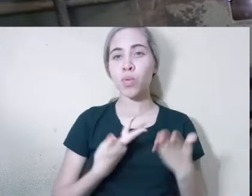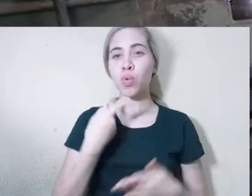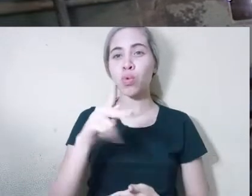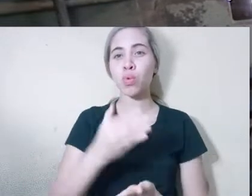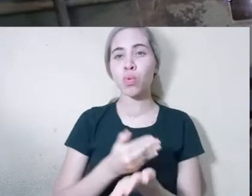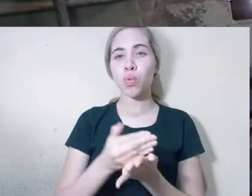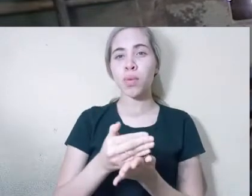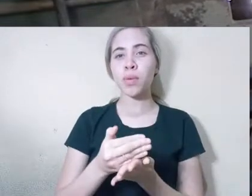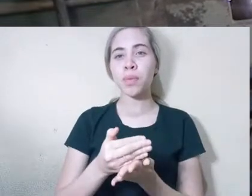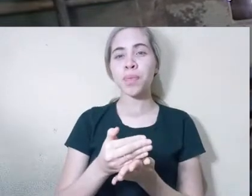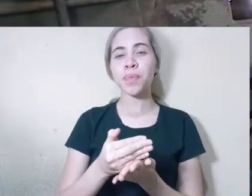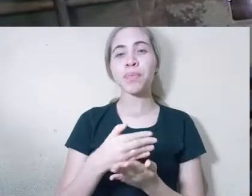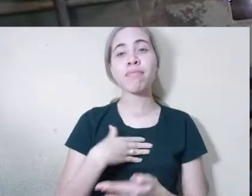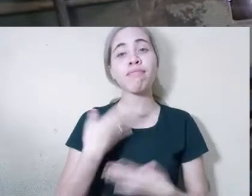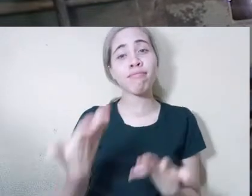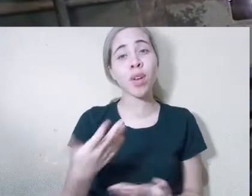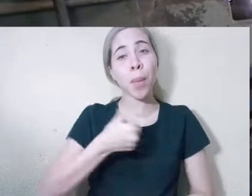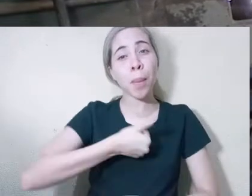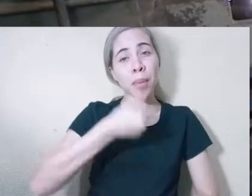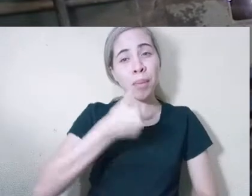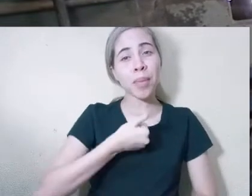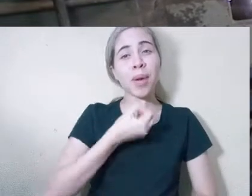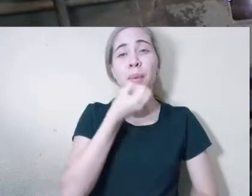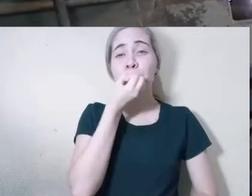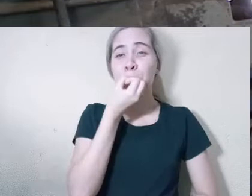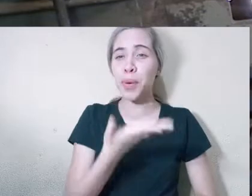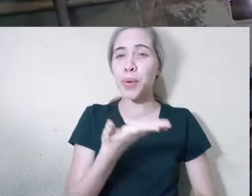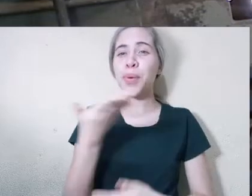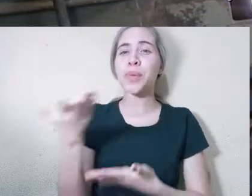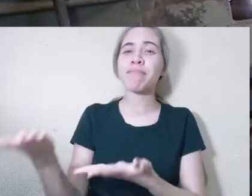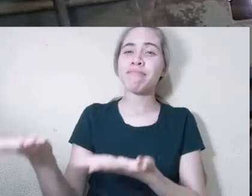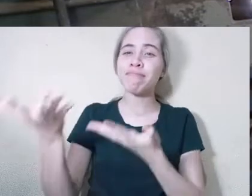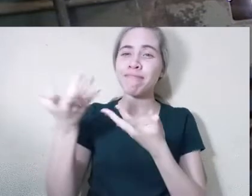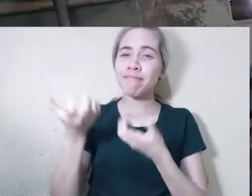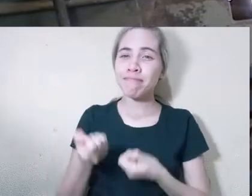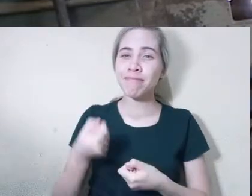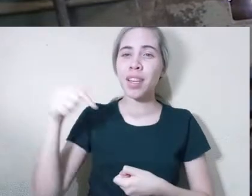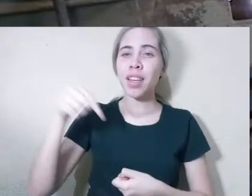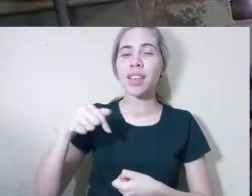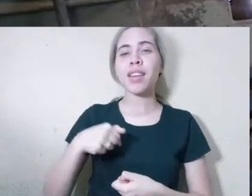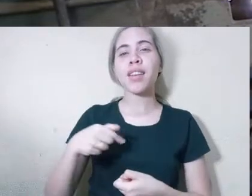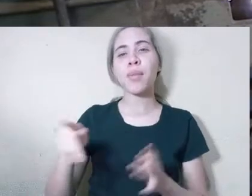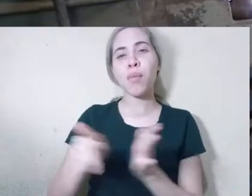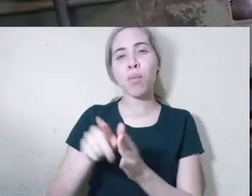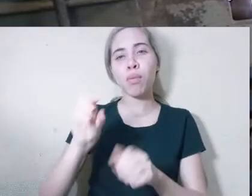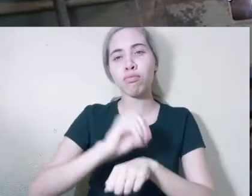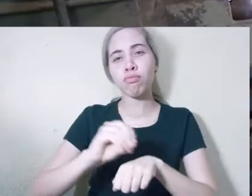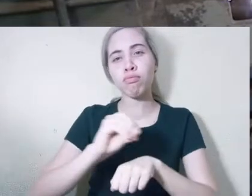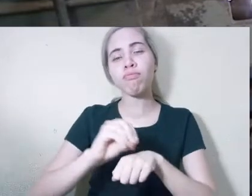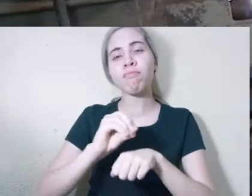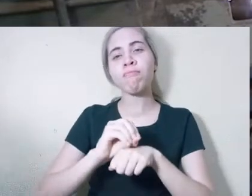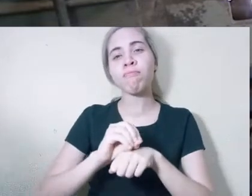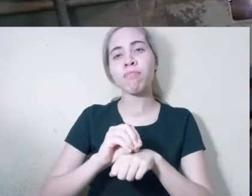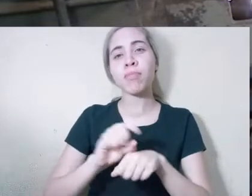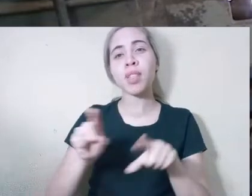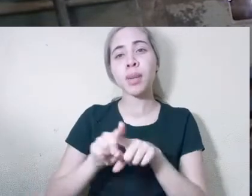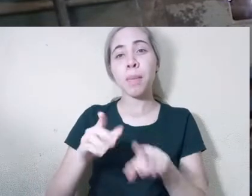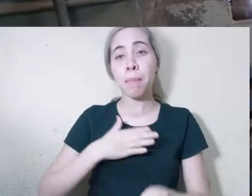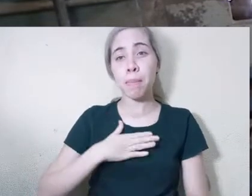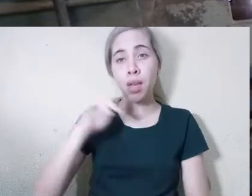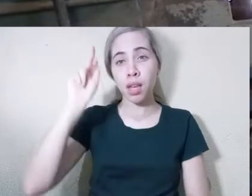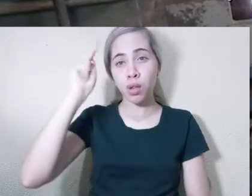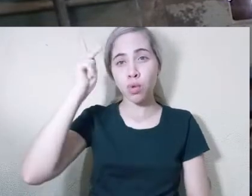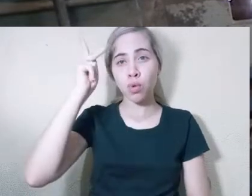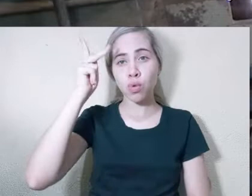início aí. Felipe, primeiramente é um prazer estar recebendo você aqui na minha oficina. Obrigado. Agradeço. E assim, a minha